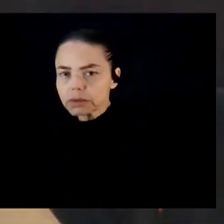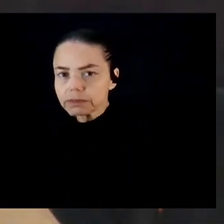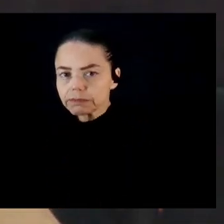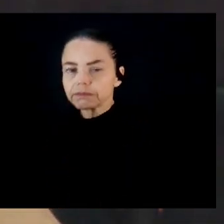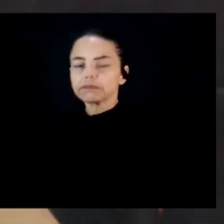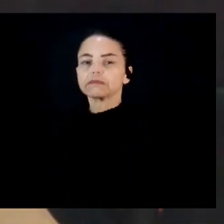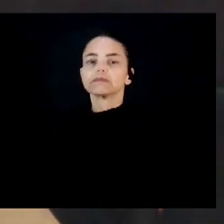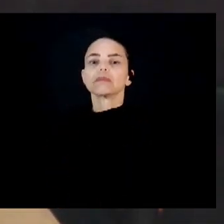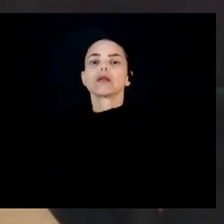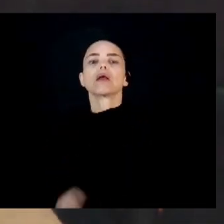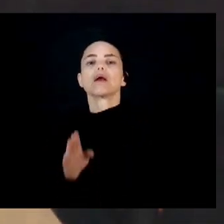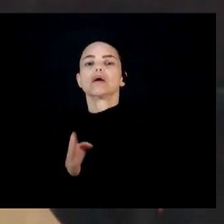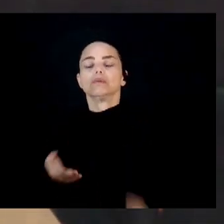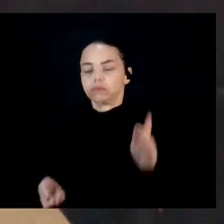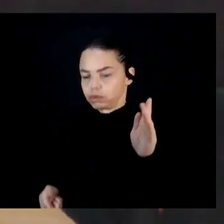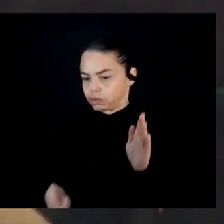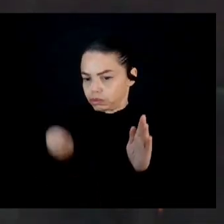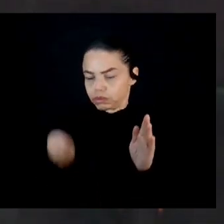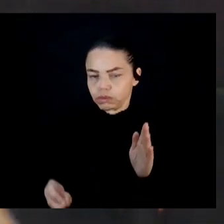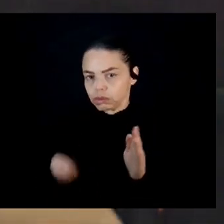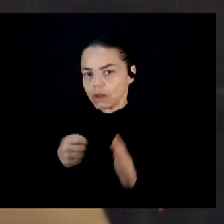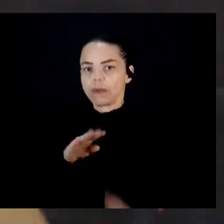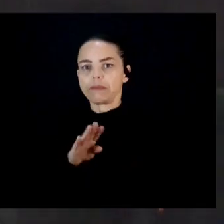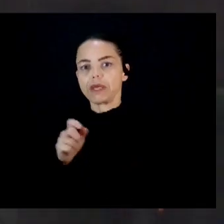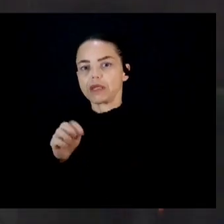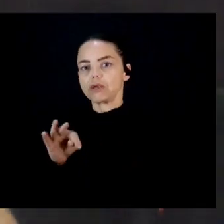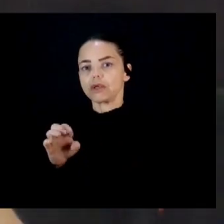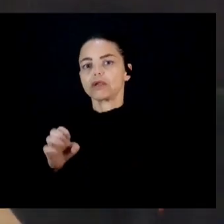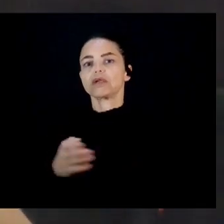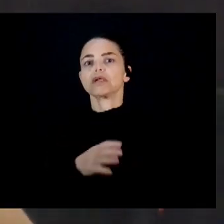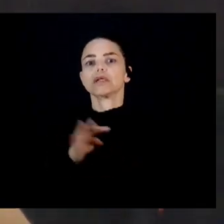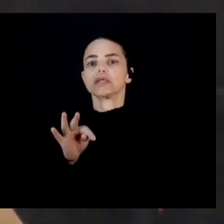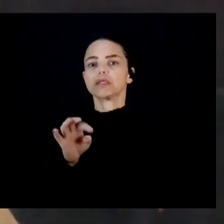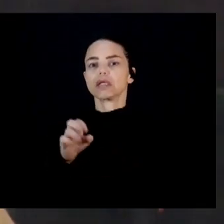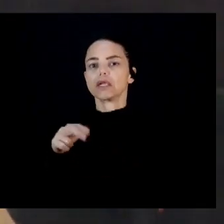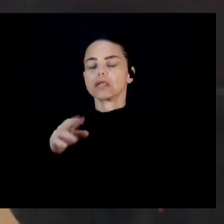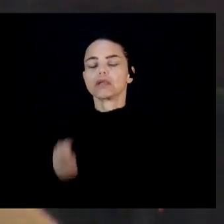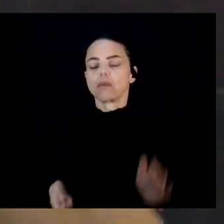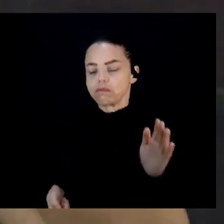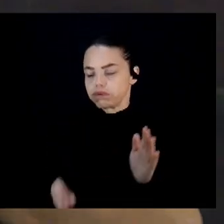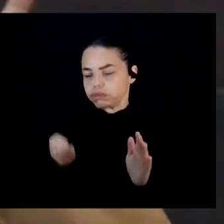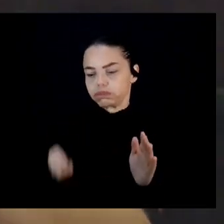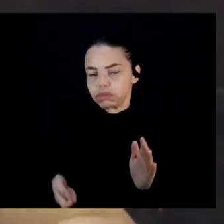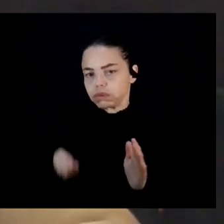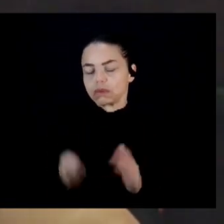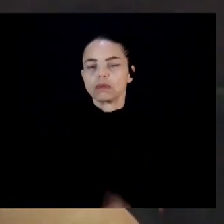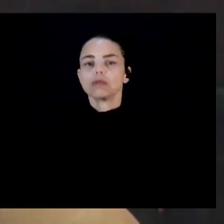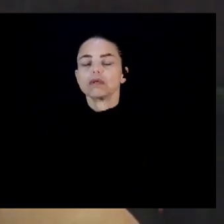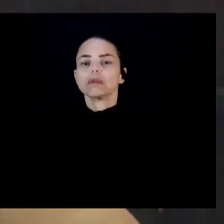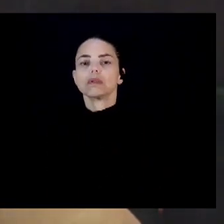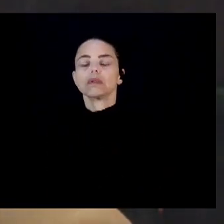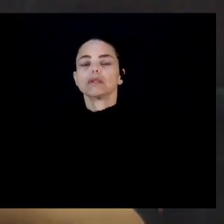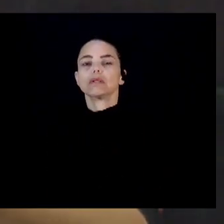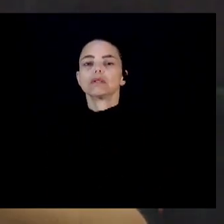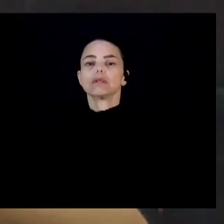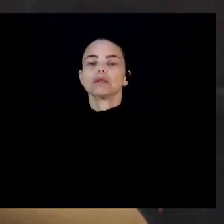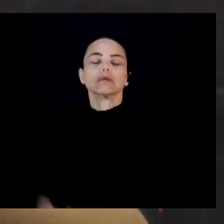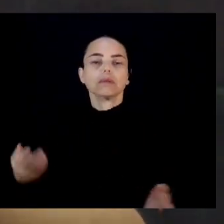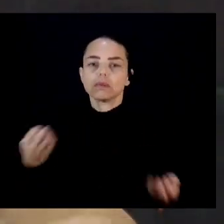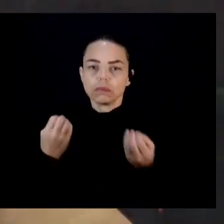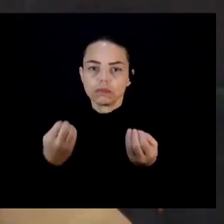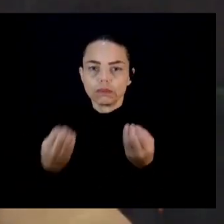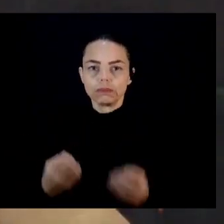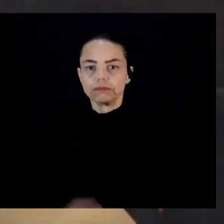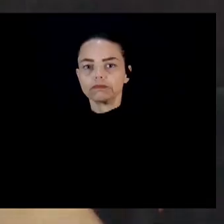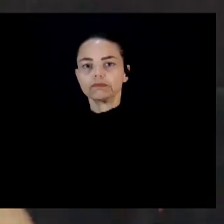comecei no beach tênis a ir muito assim, eu vou jogar, vou fazer isso, vou fazer aquilo, quero ser pró. Mas como é que eu vou ser pró tendo minha